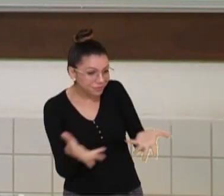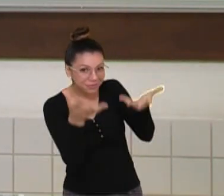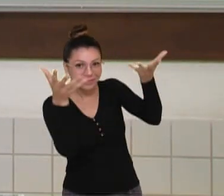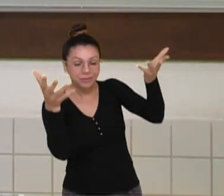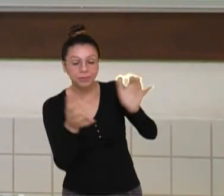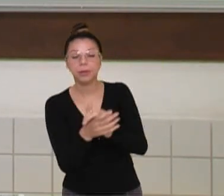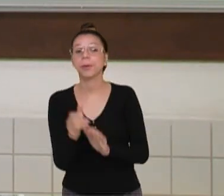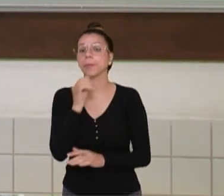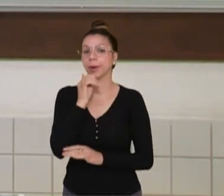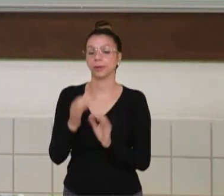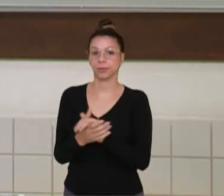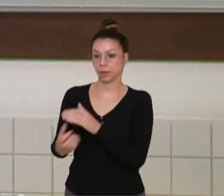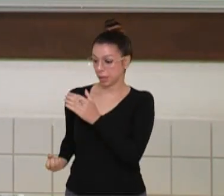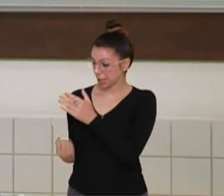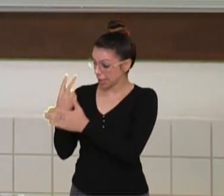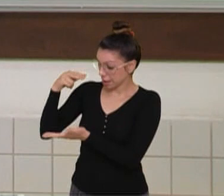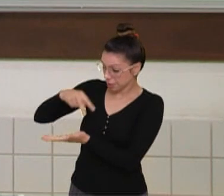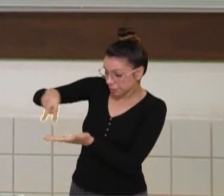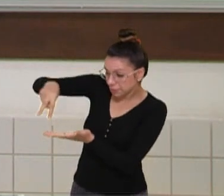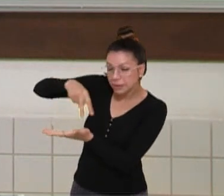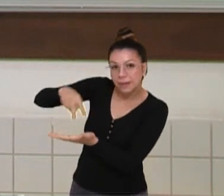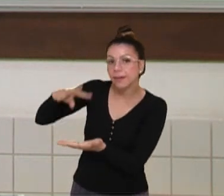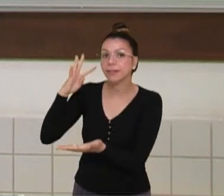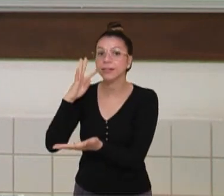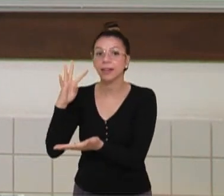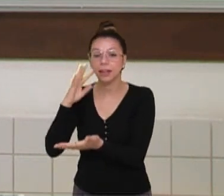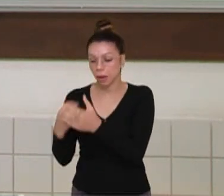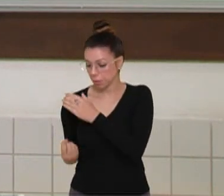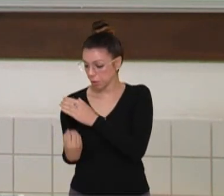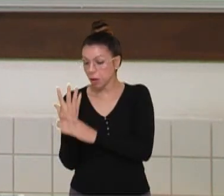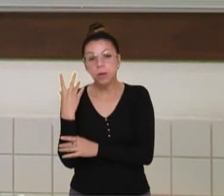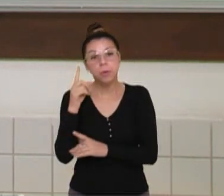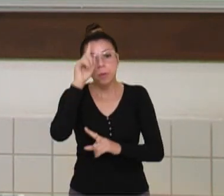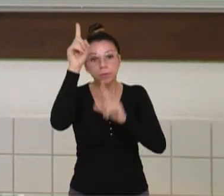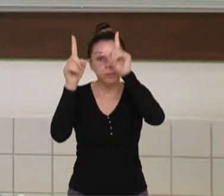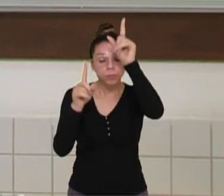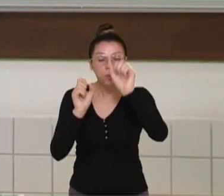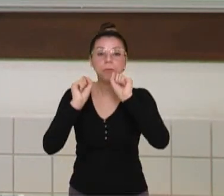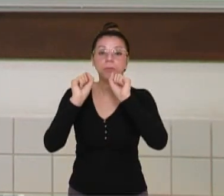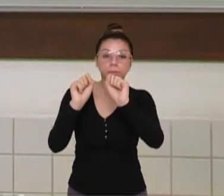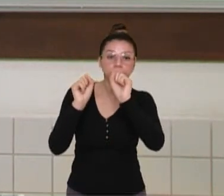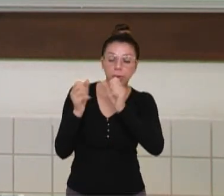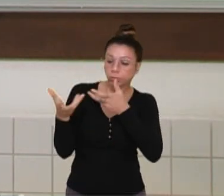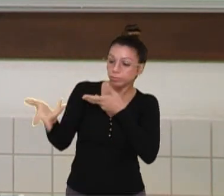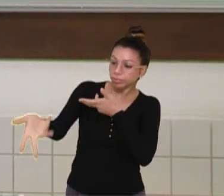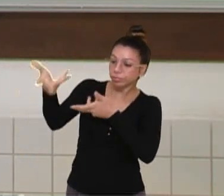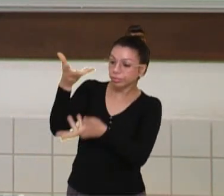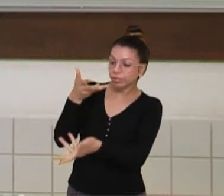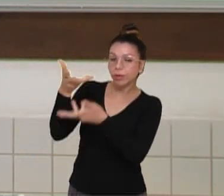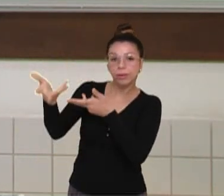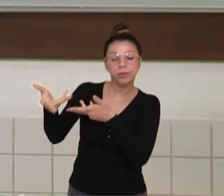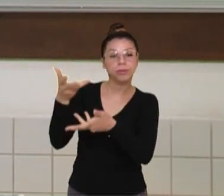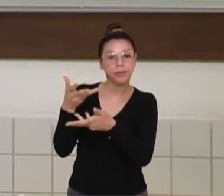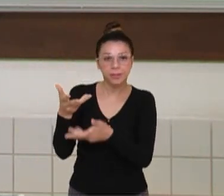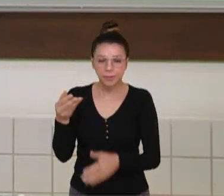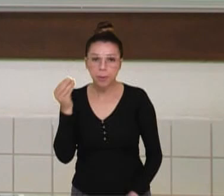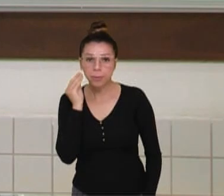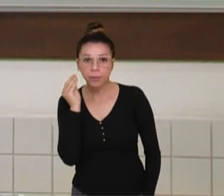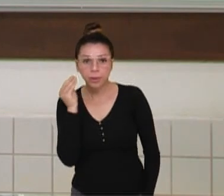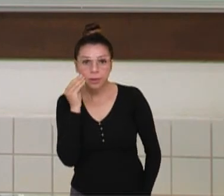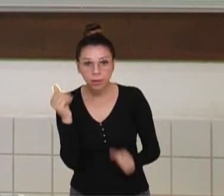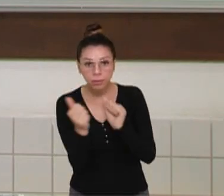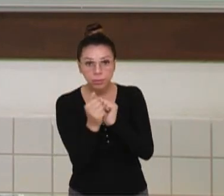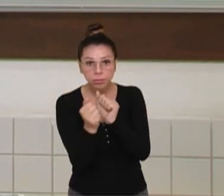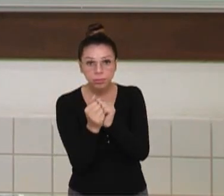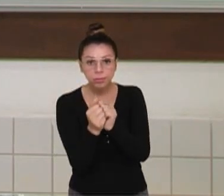se você cria um passo novo, se você vê algo legal que você criou, que você inventou, você pode falar para o teu parceiro, para a pessoa que está do lado, vamos tentar fazer